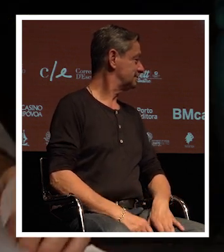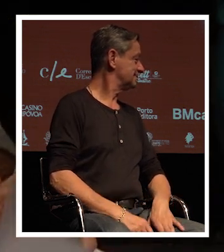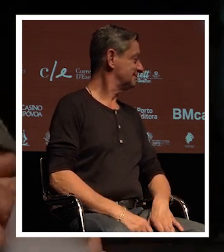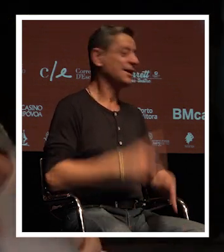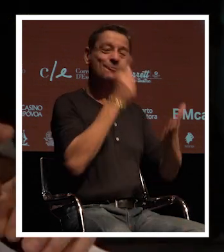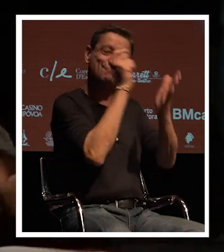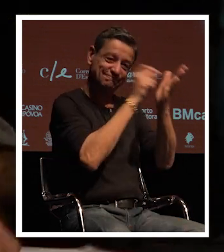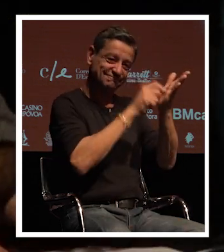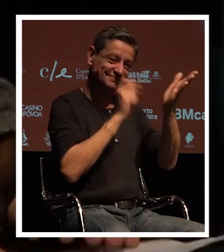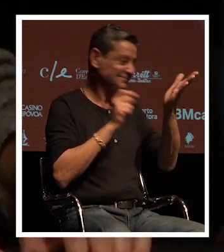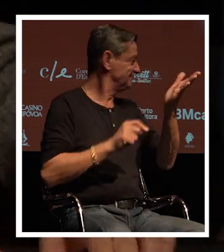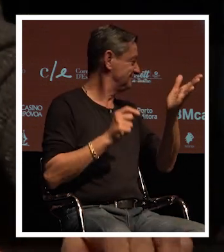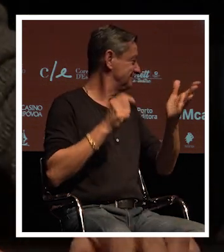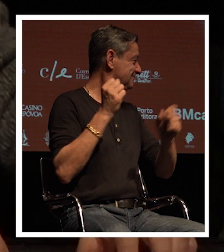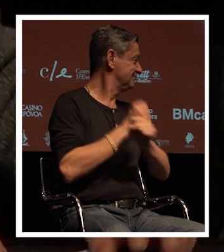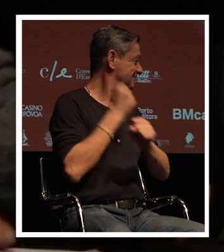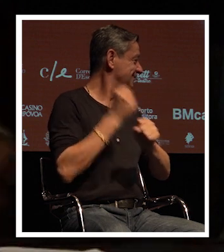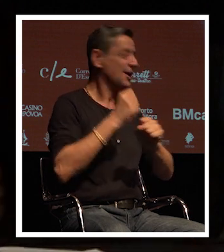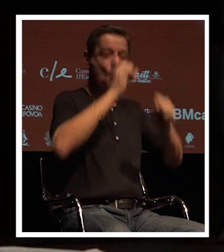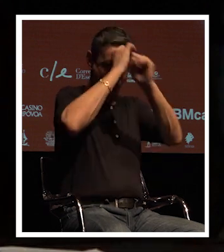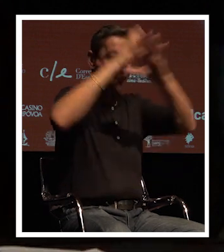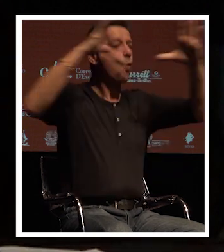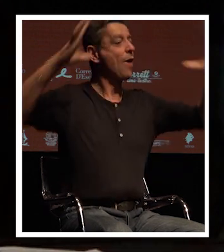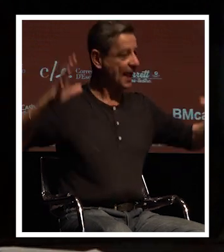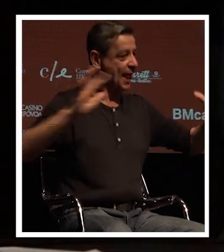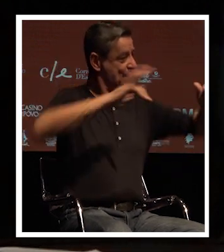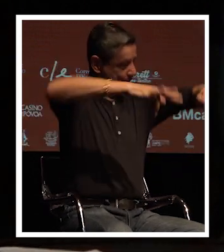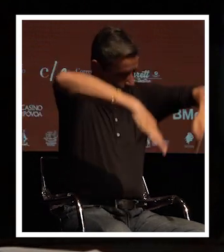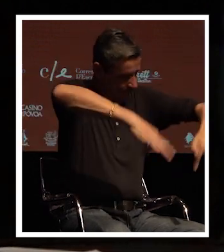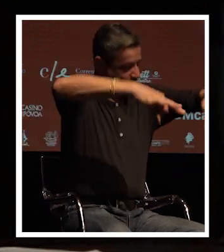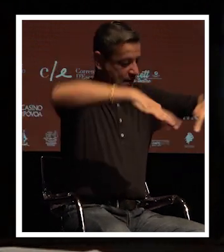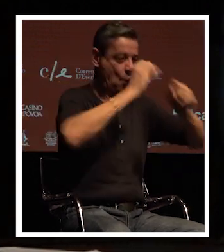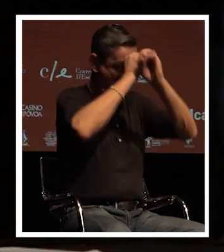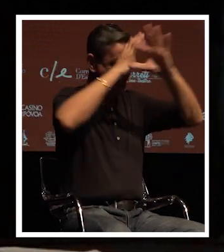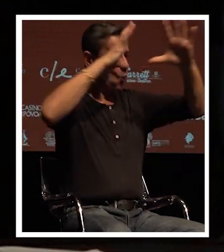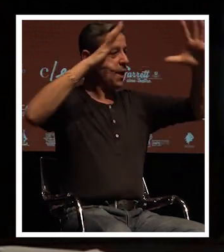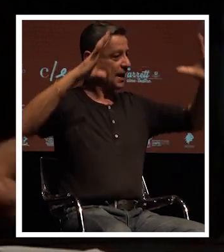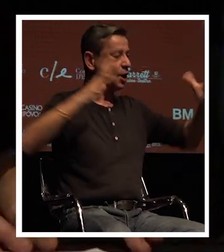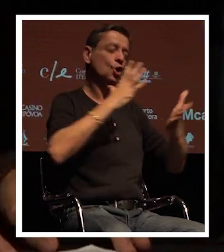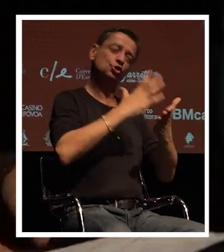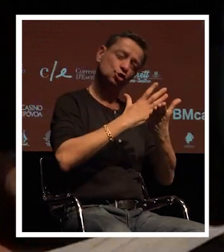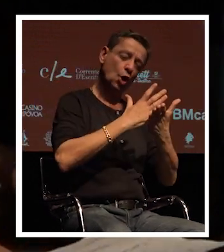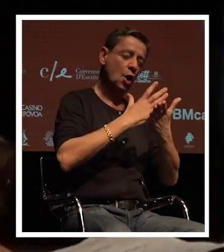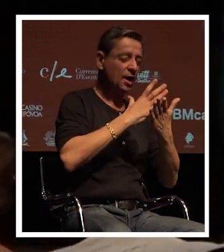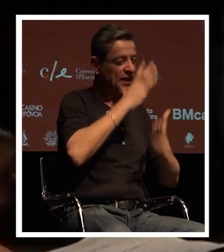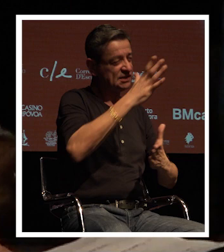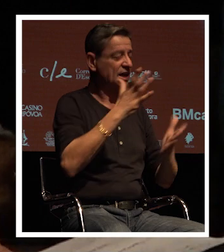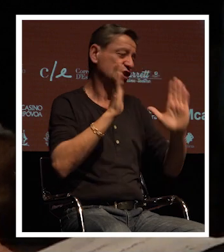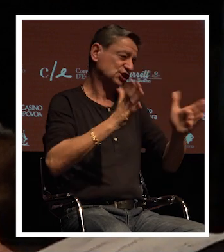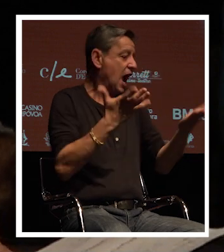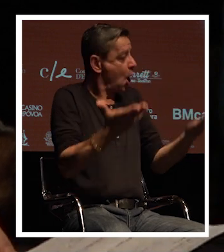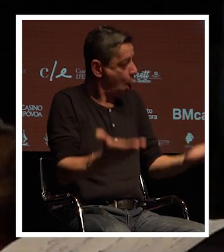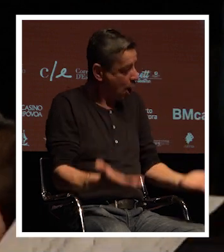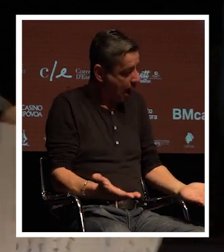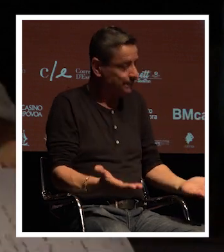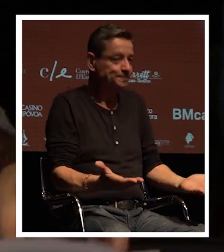a tomar eu vou concluir eh só queria queria dizer já agora